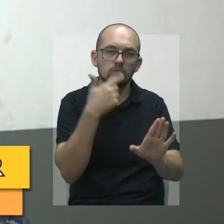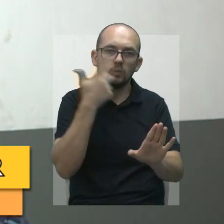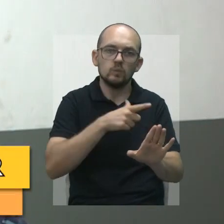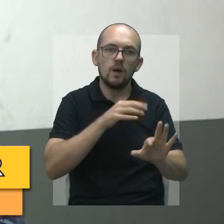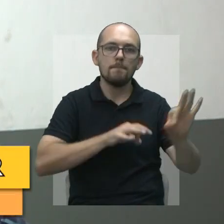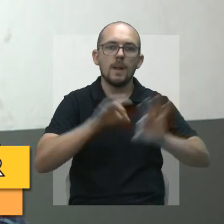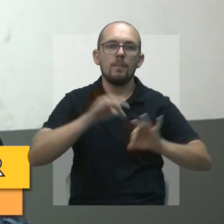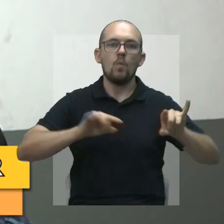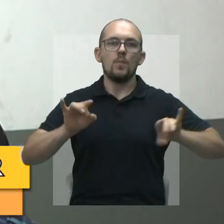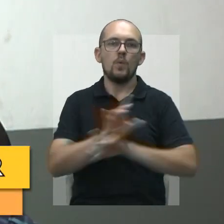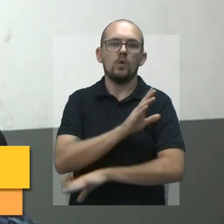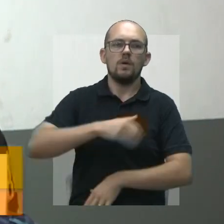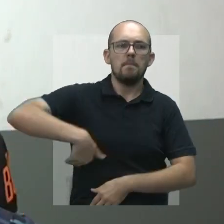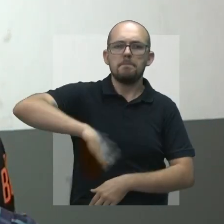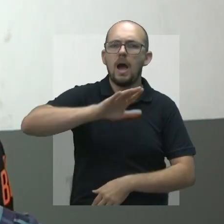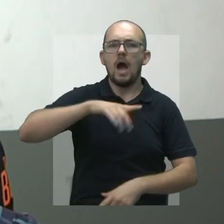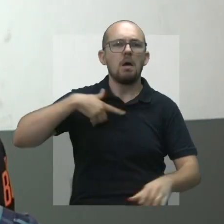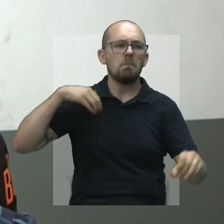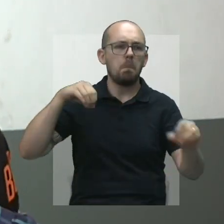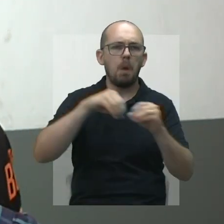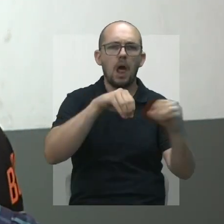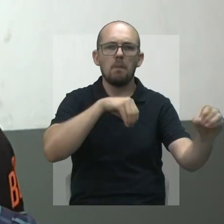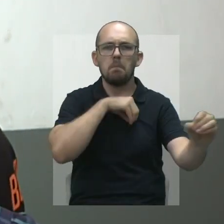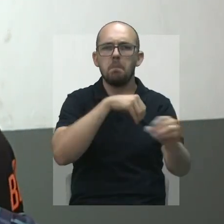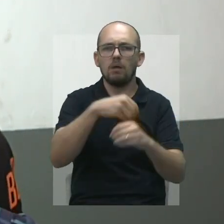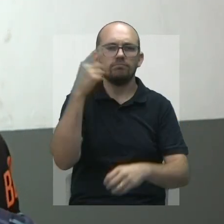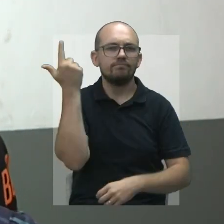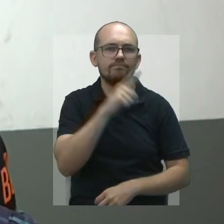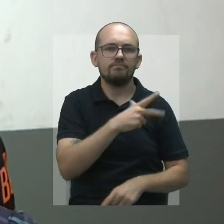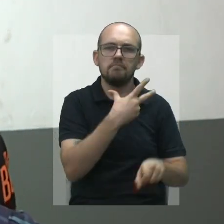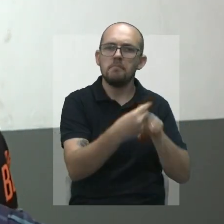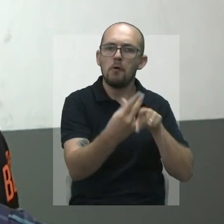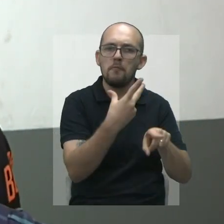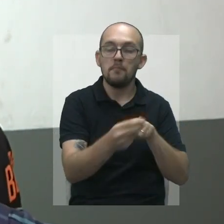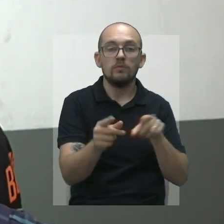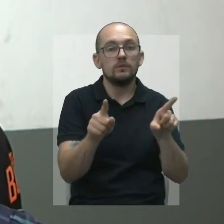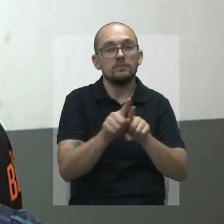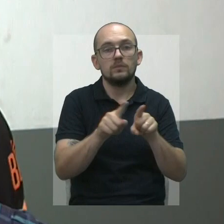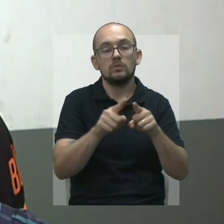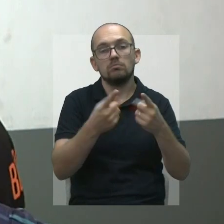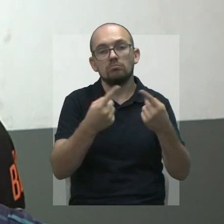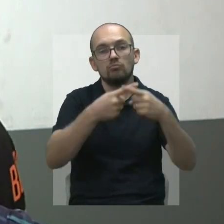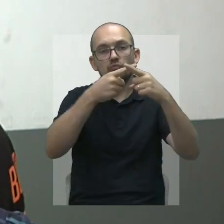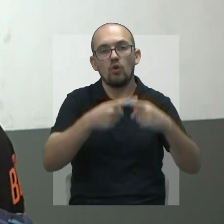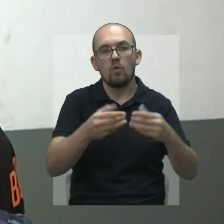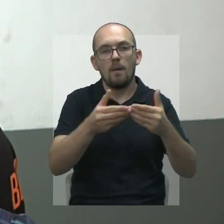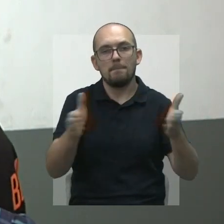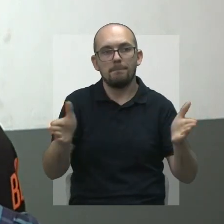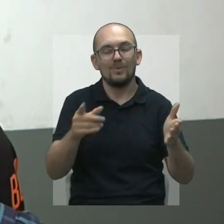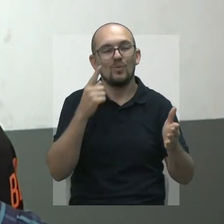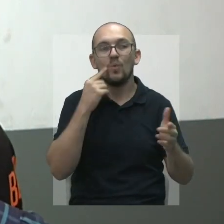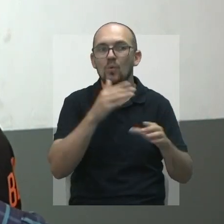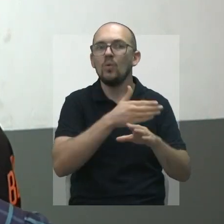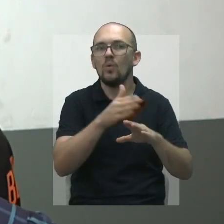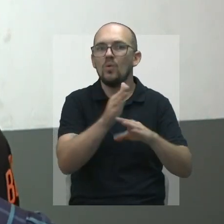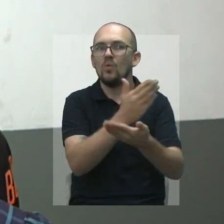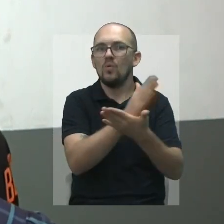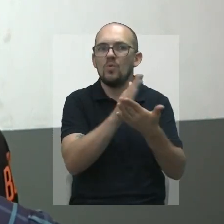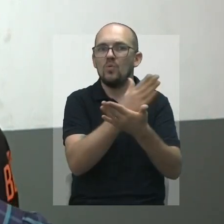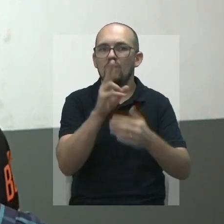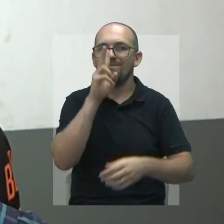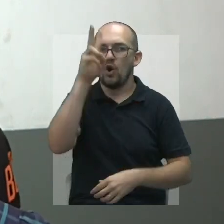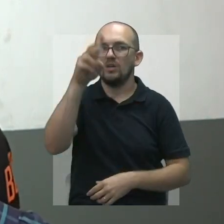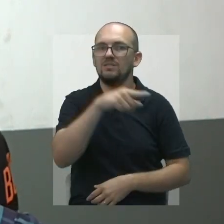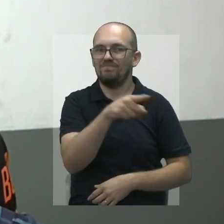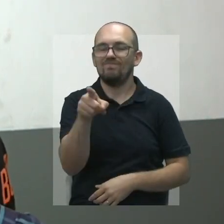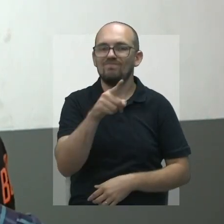para os jogos e correu bem a semana. Além de tudo, os Jogos Abertos, como a maioria das equipes são muito fortes, precisa correr bem um